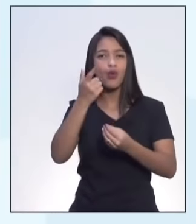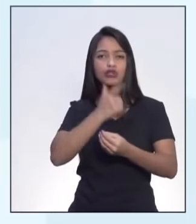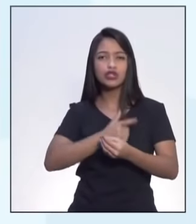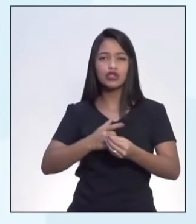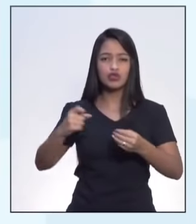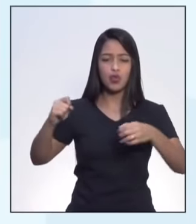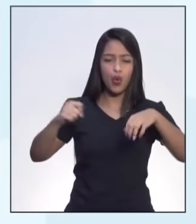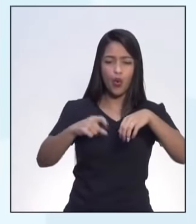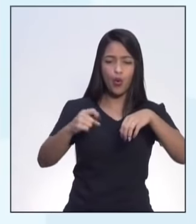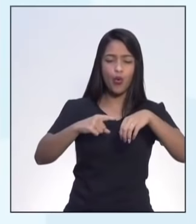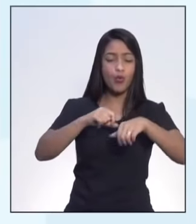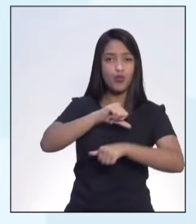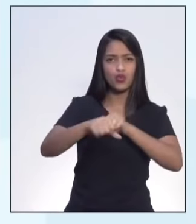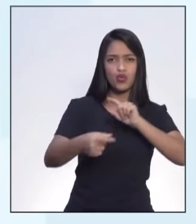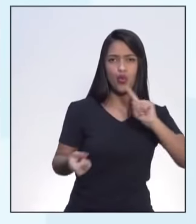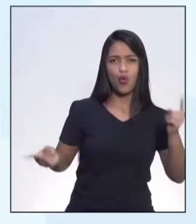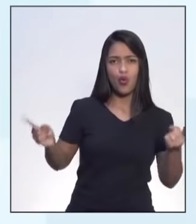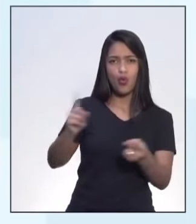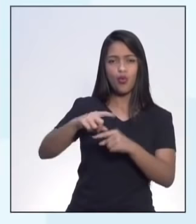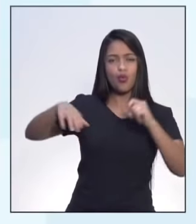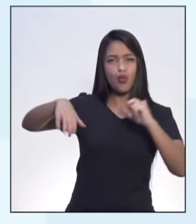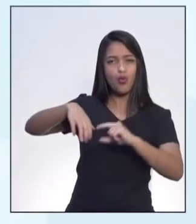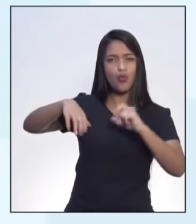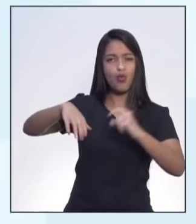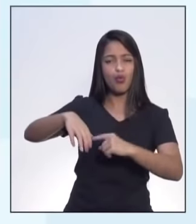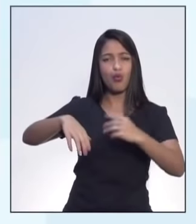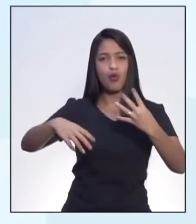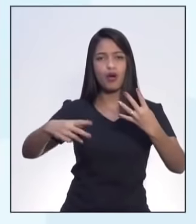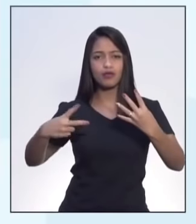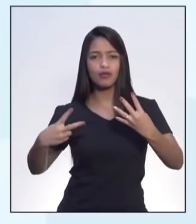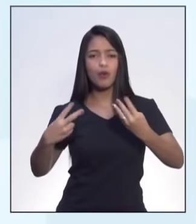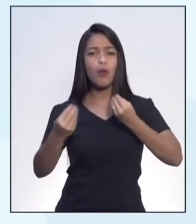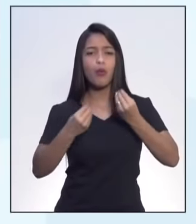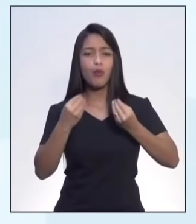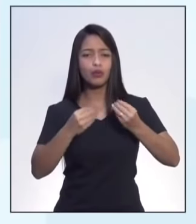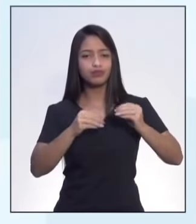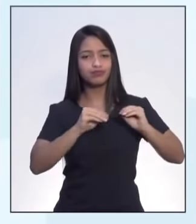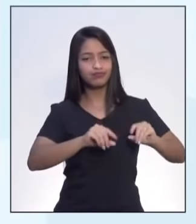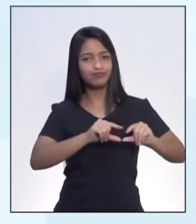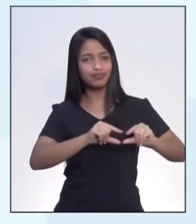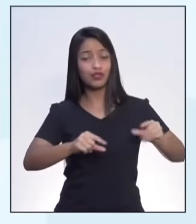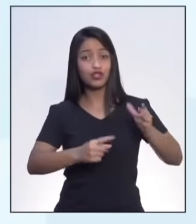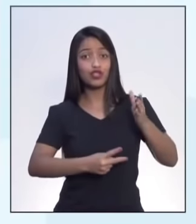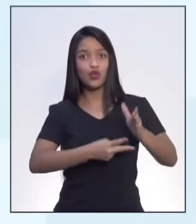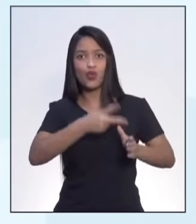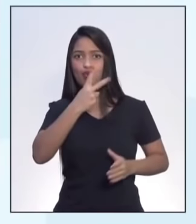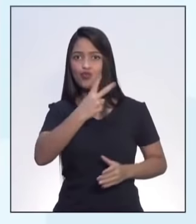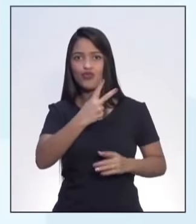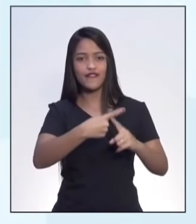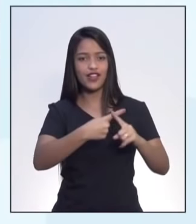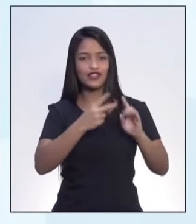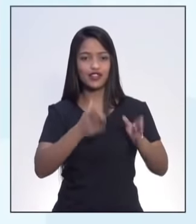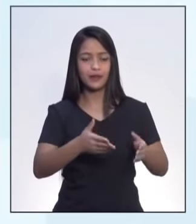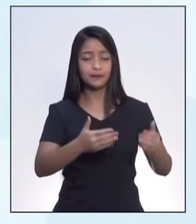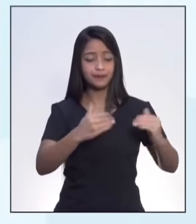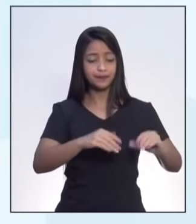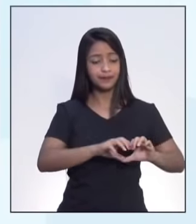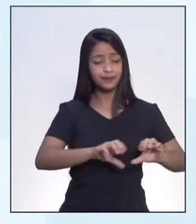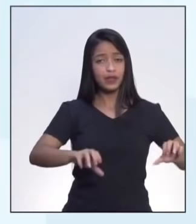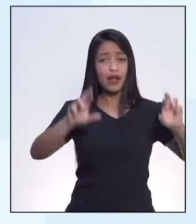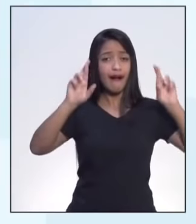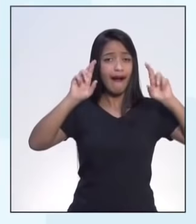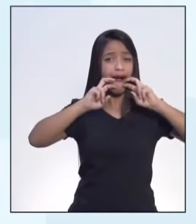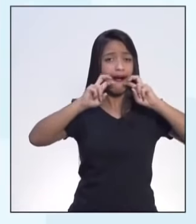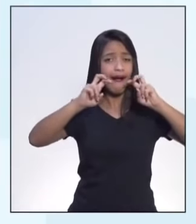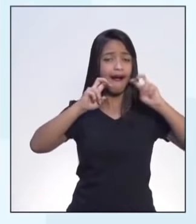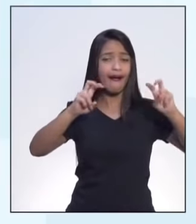confuso. Lembra que a gente até trabalhou isso na aula passada? E a torcida também não foi retratada. Já na reportagem, que tem muito mais